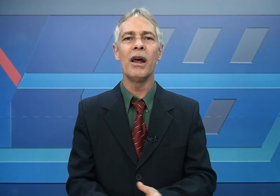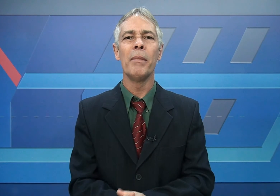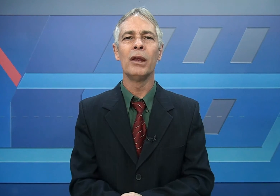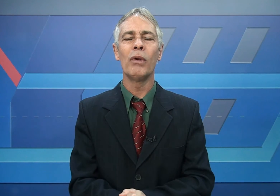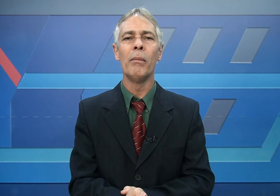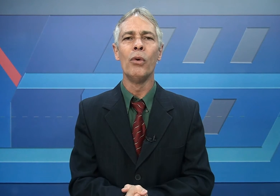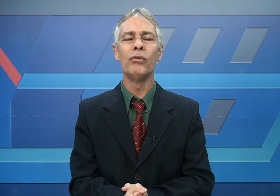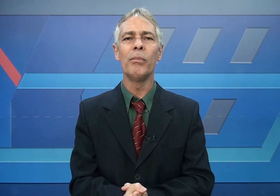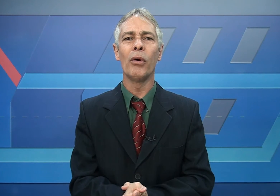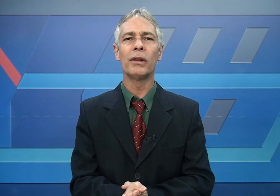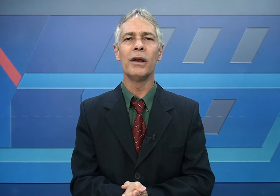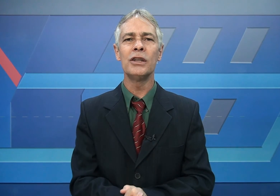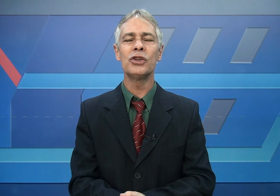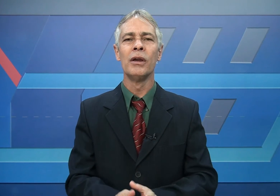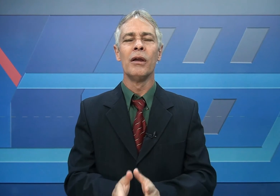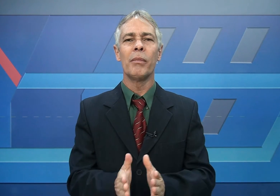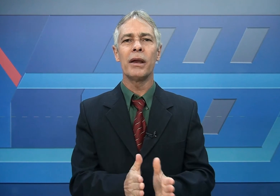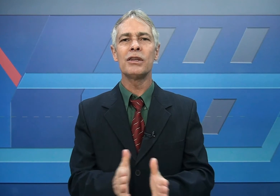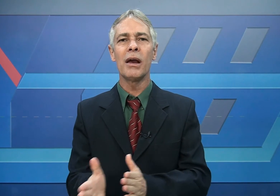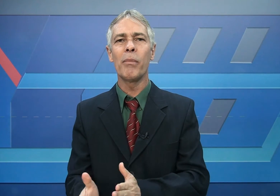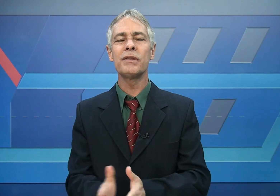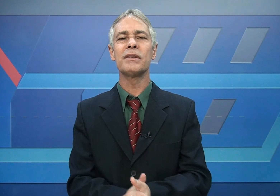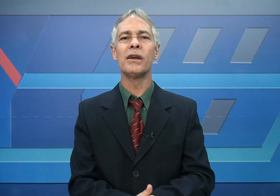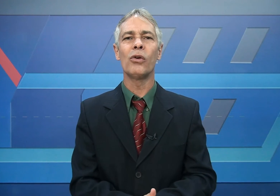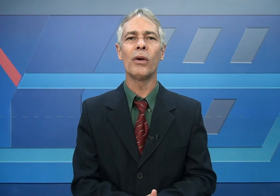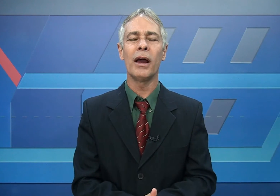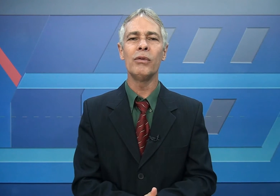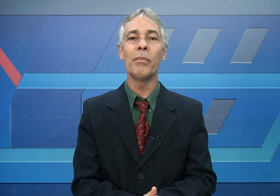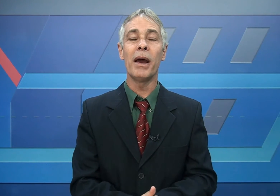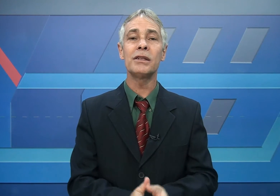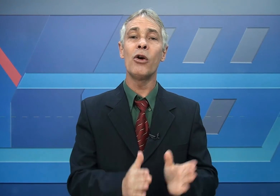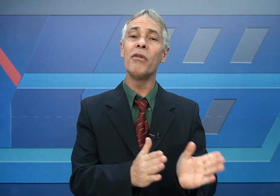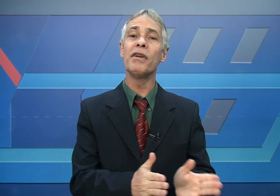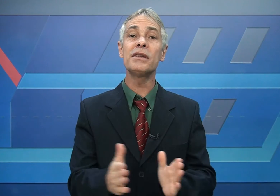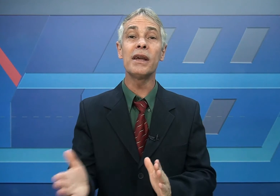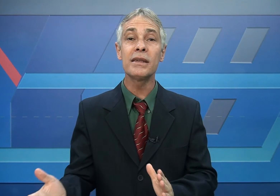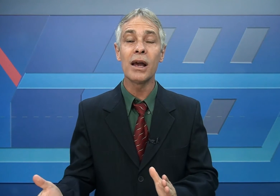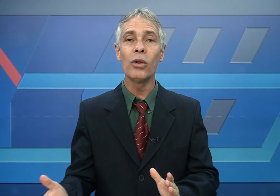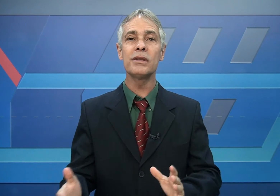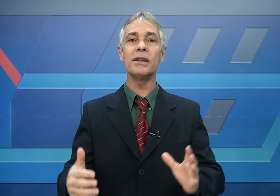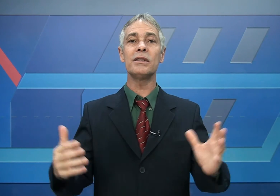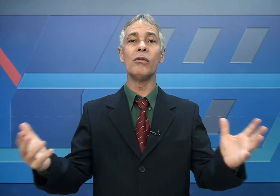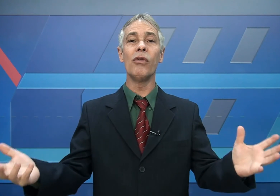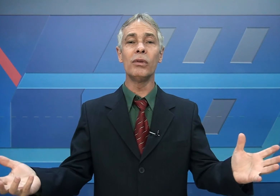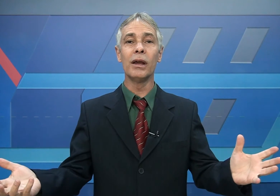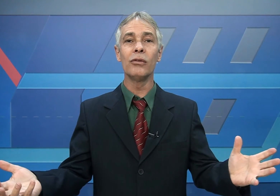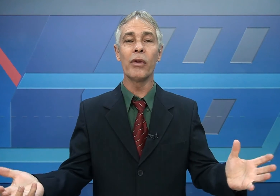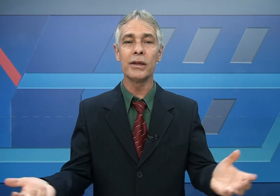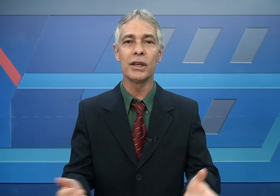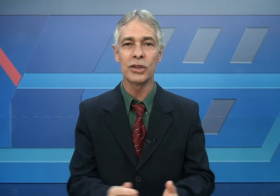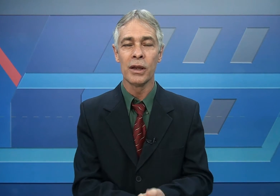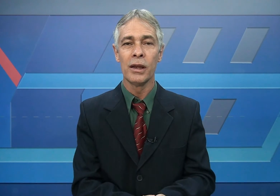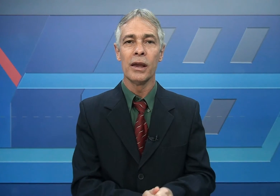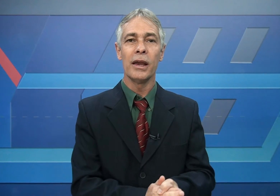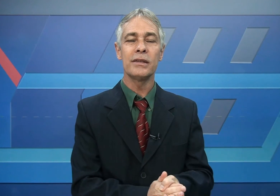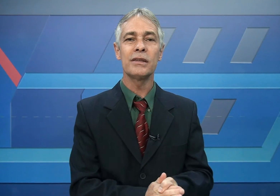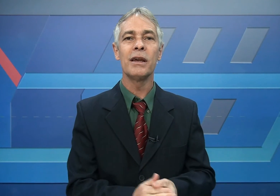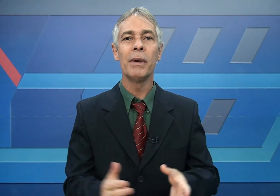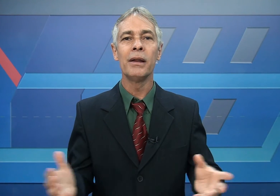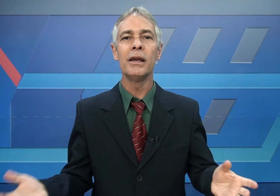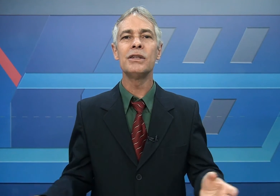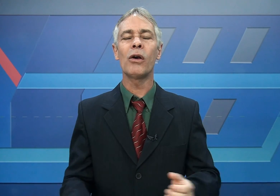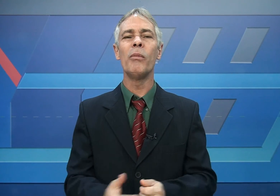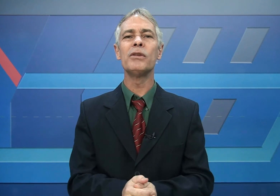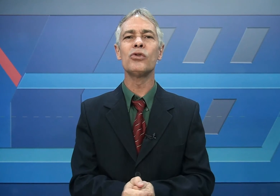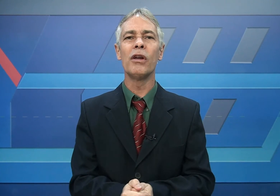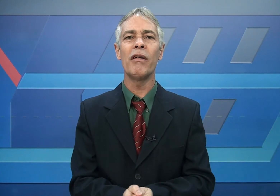esse treinamento é muito importante para que já possa ser colocado em prática, uma vez que as aulas já estão voltando, né, gente? Esta